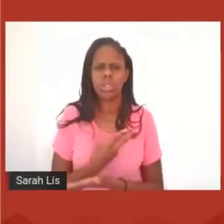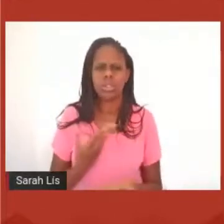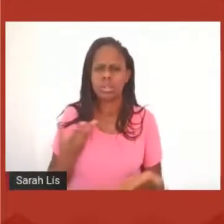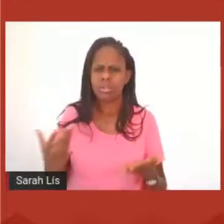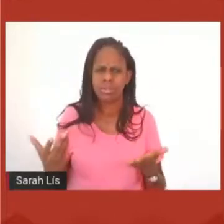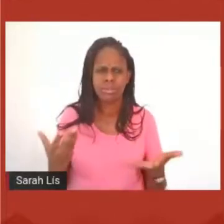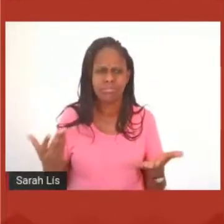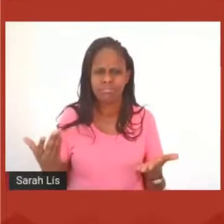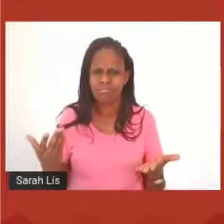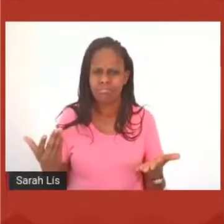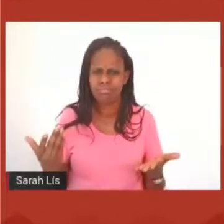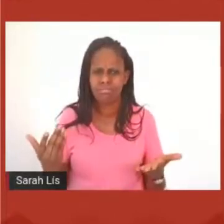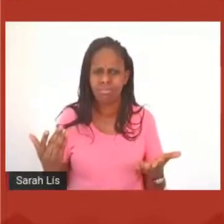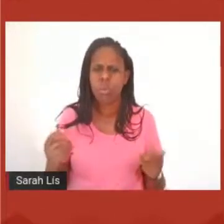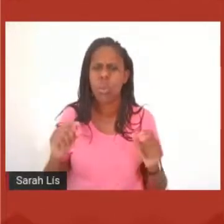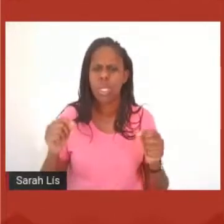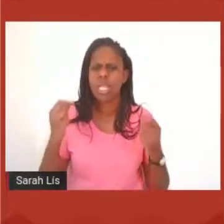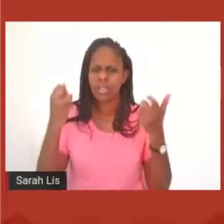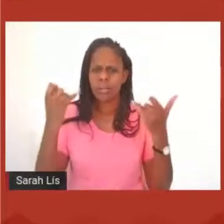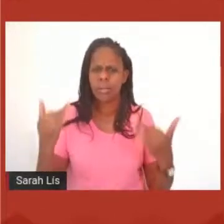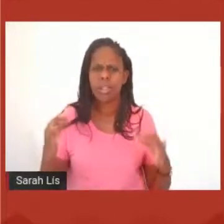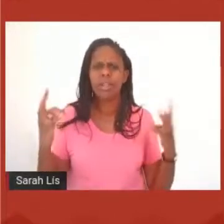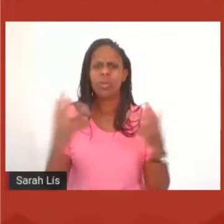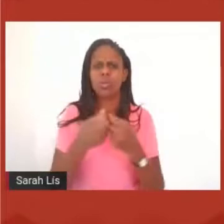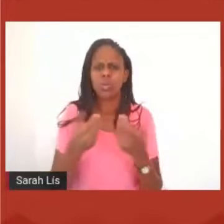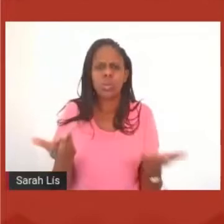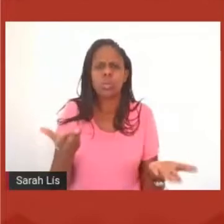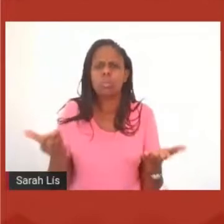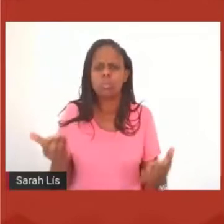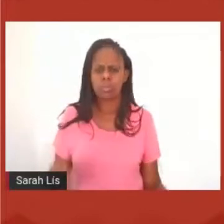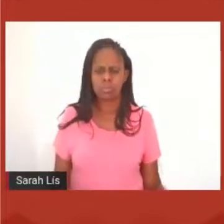O que explica tudo isso, né? Tá bom?